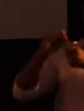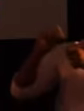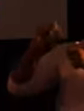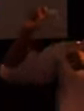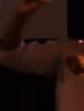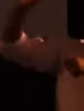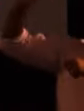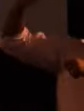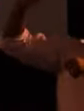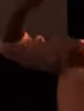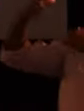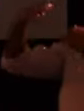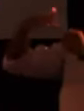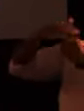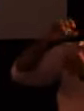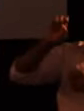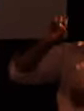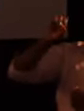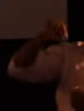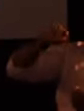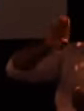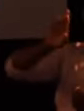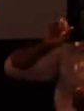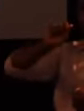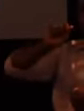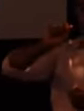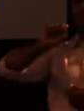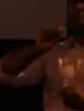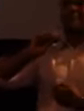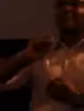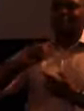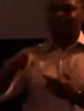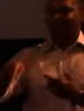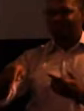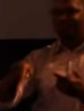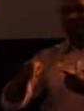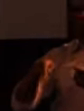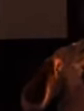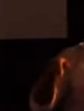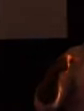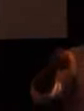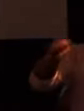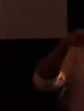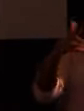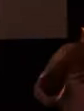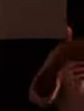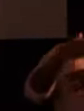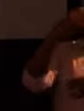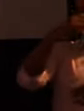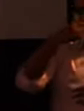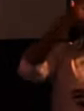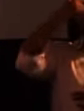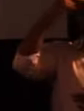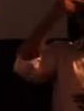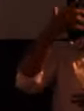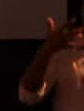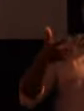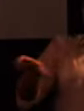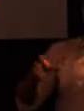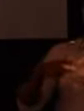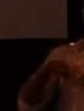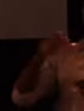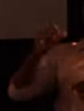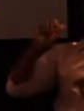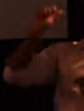O soteropolitano não quer sombra nas praias, tá certo? E isso ficou cravado lá no PDDU, de que